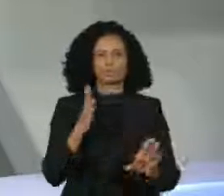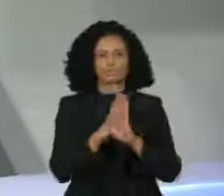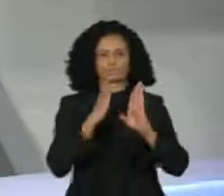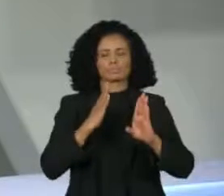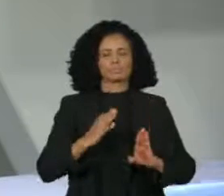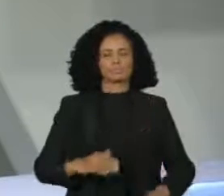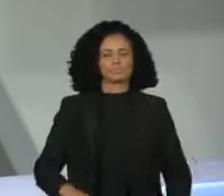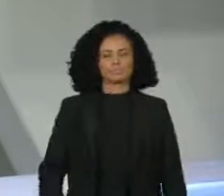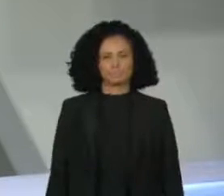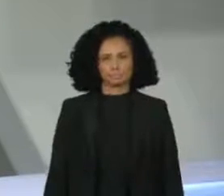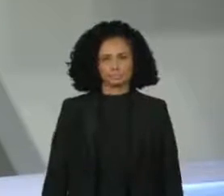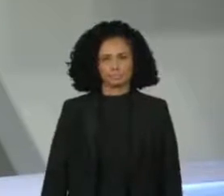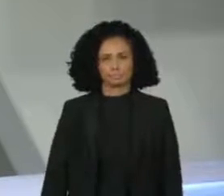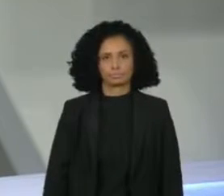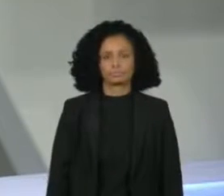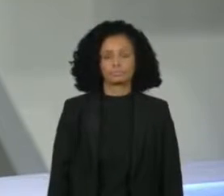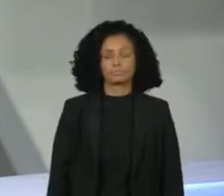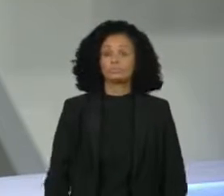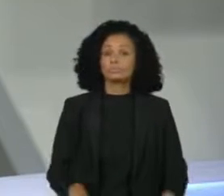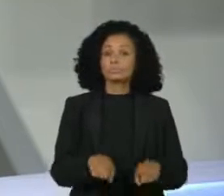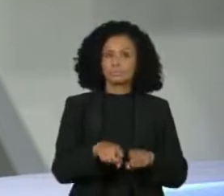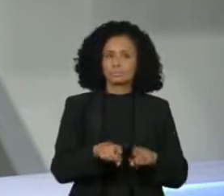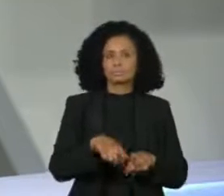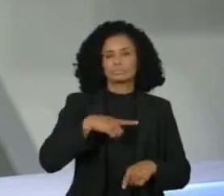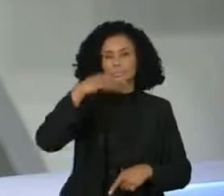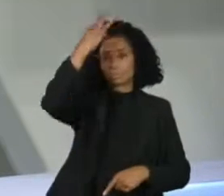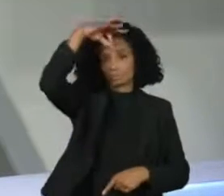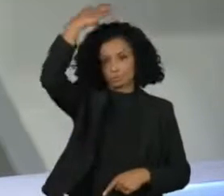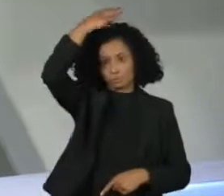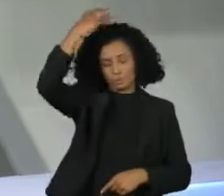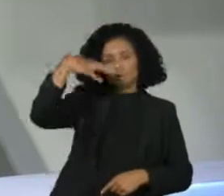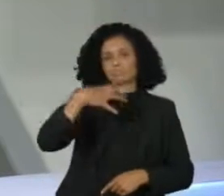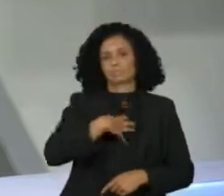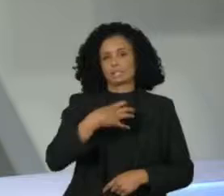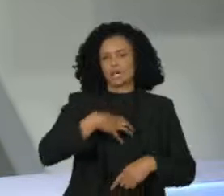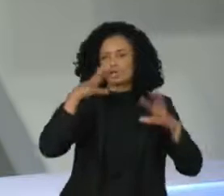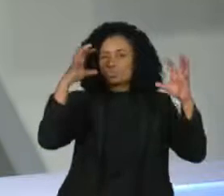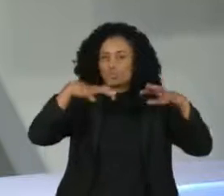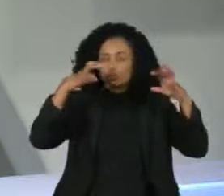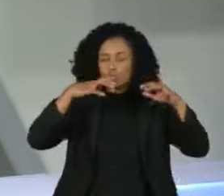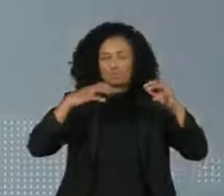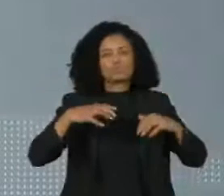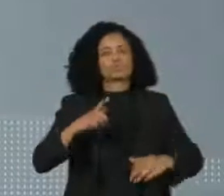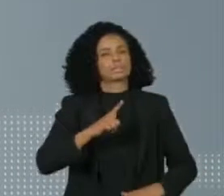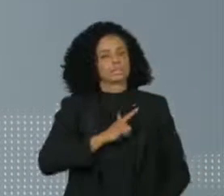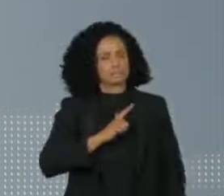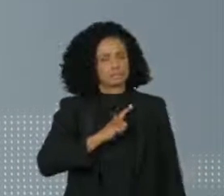Cidades do extremo sul da Bahia e norte do Espírito Santo foram atingidas por uma forte chuva de granizo.